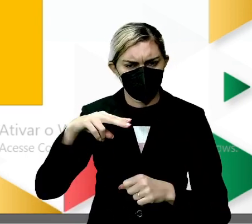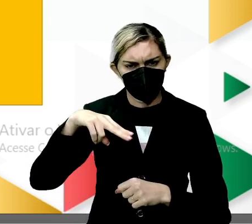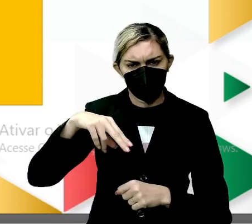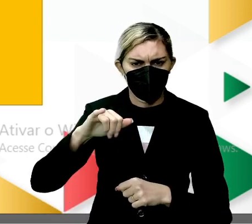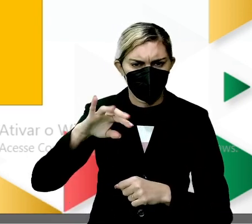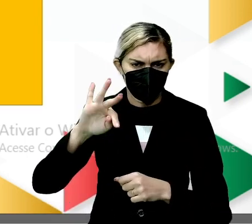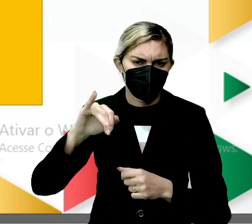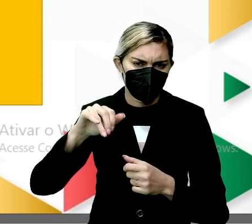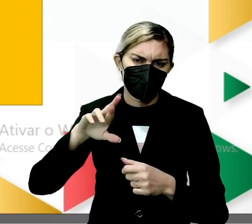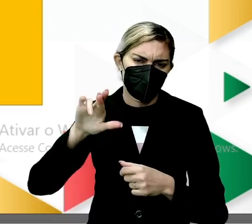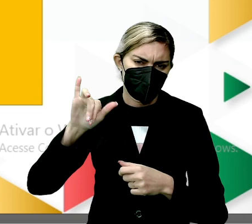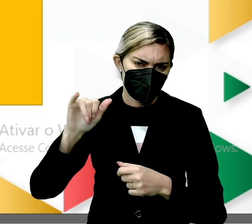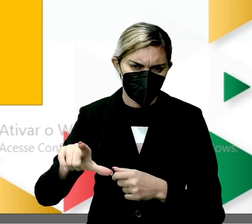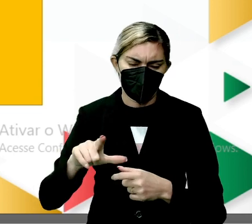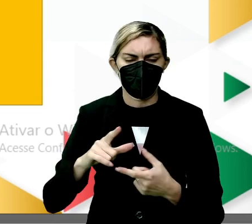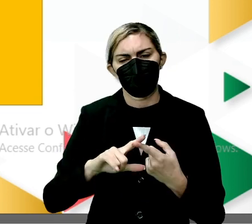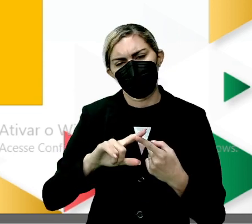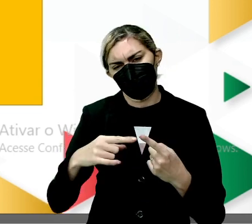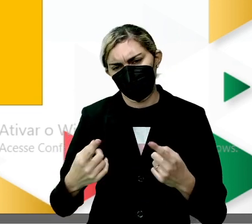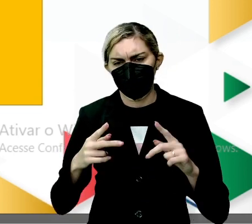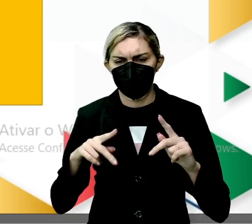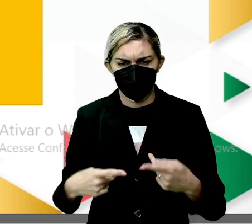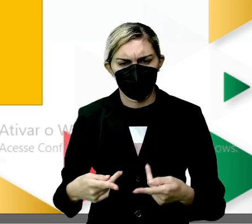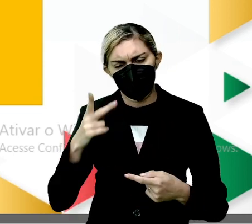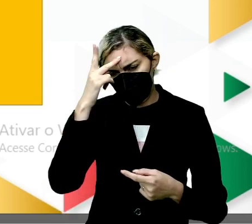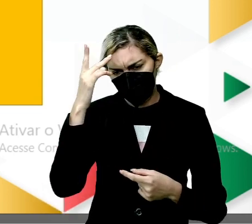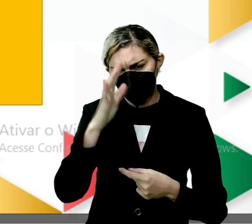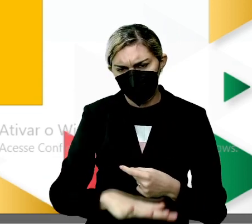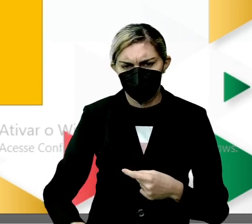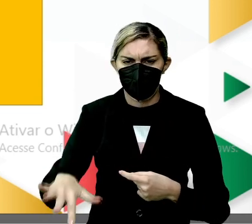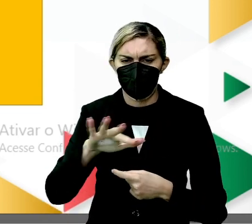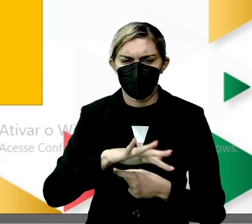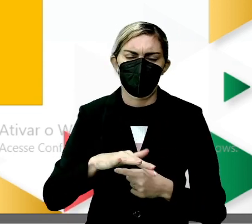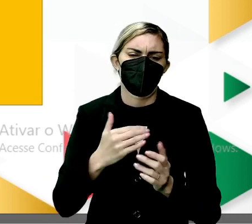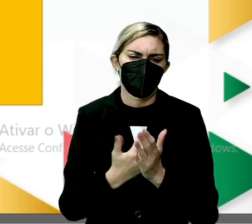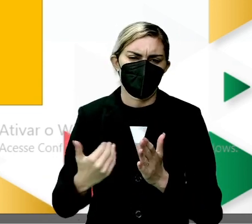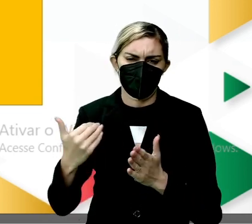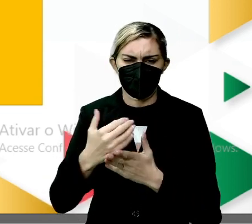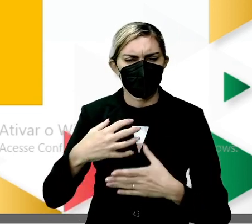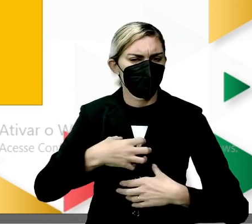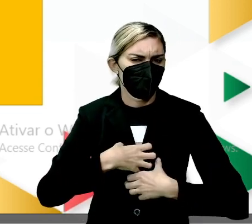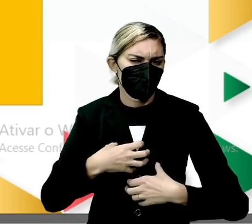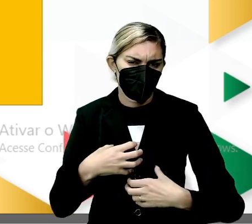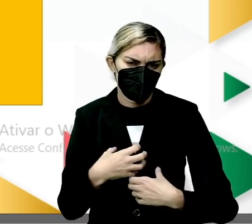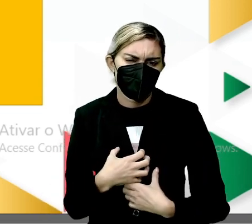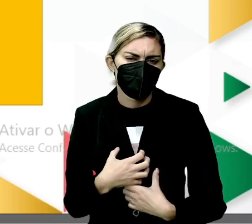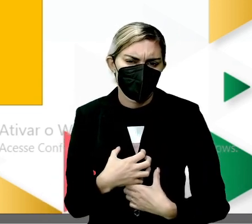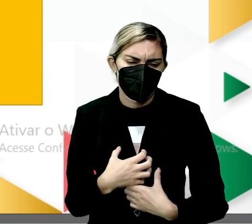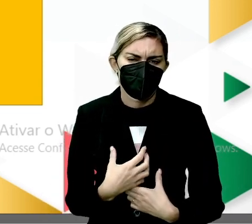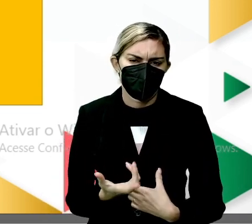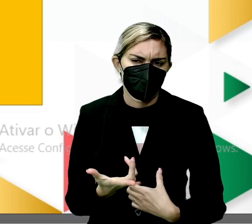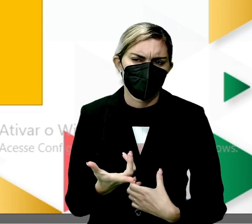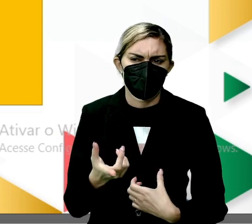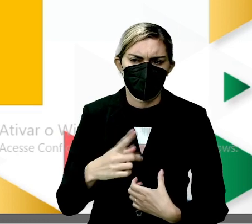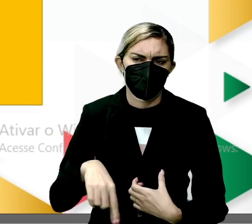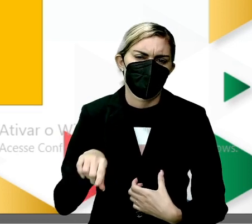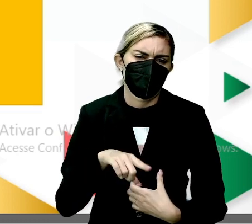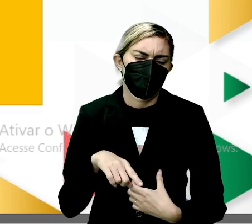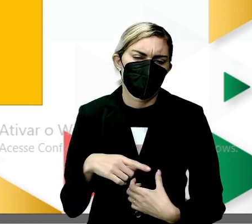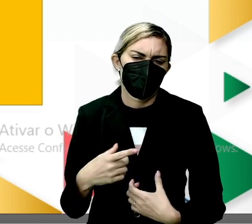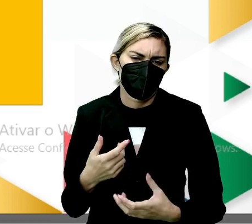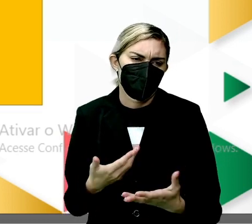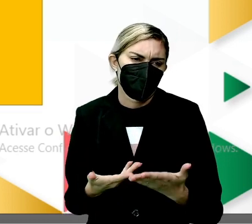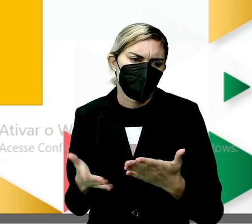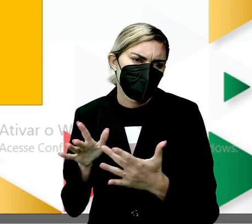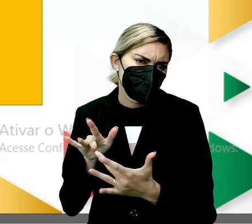espíritos. Porém, acompanhe, existem pessoas com maior sensibilidade para estabelecer esse